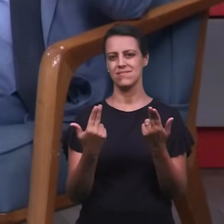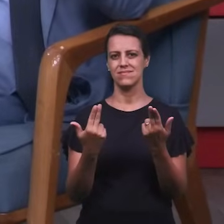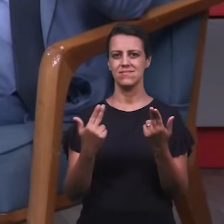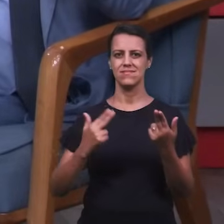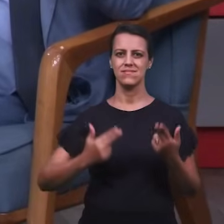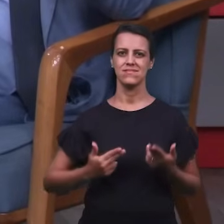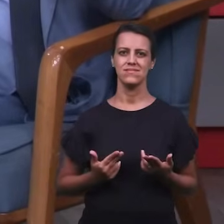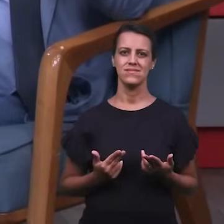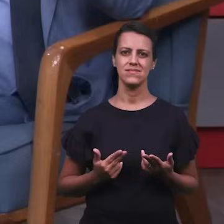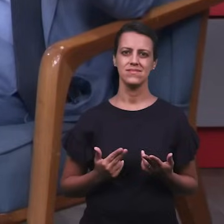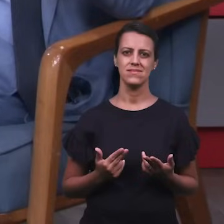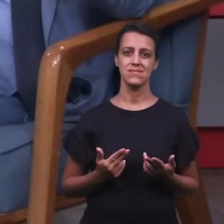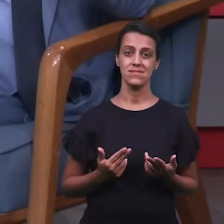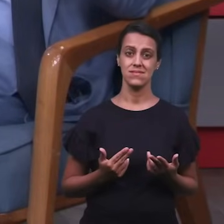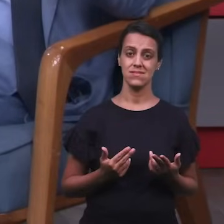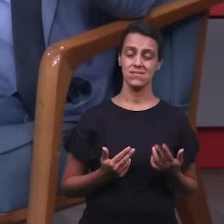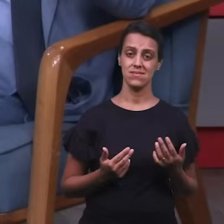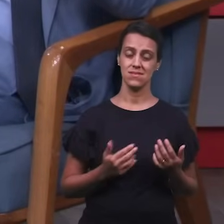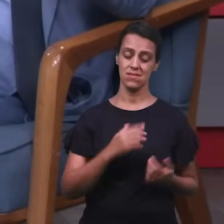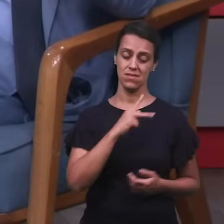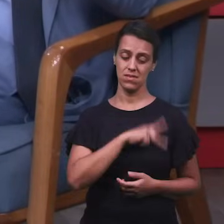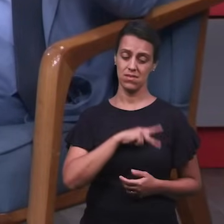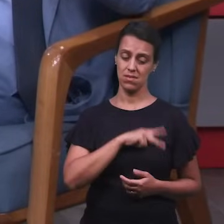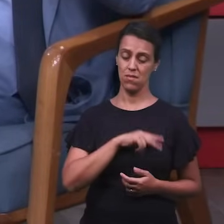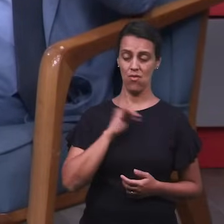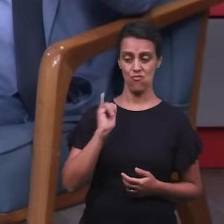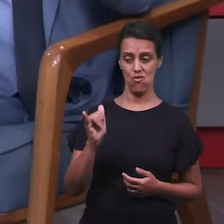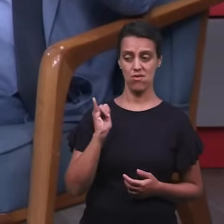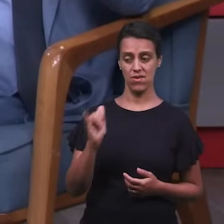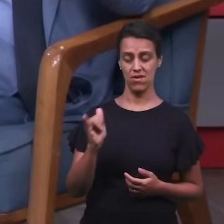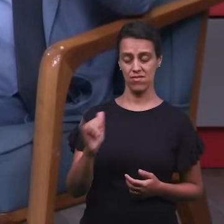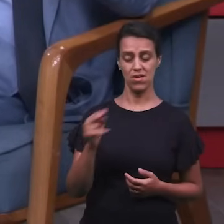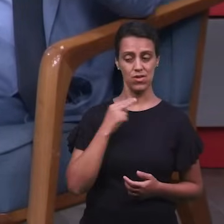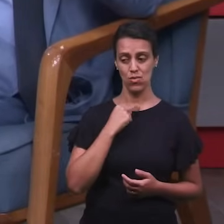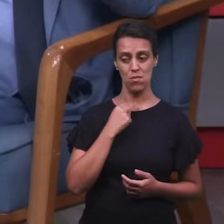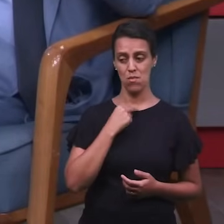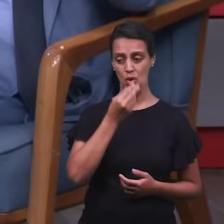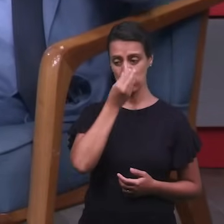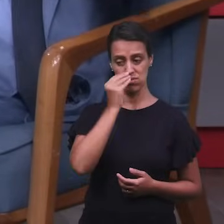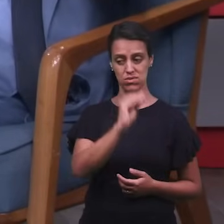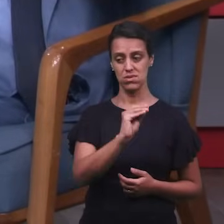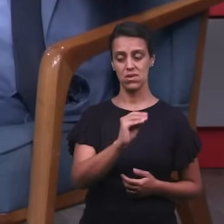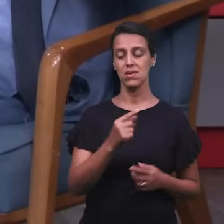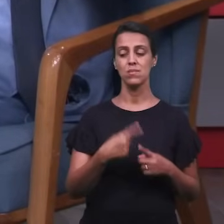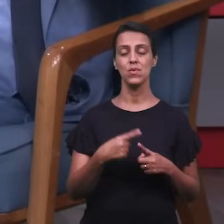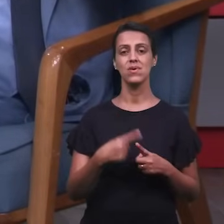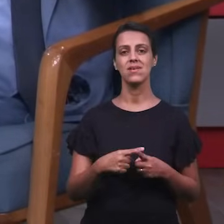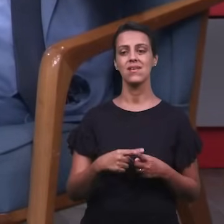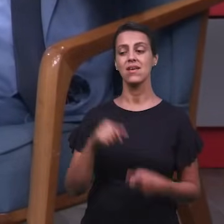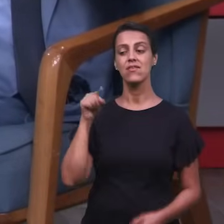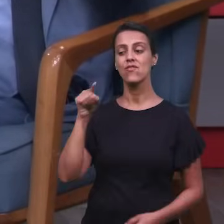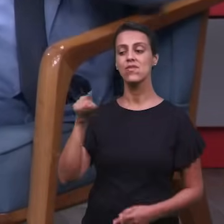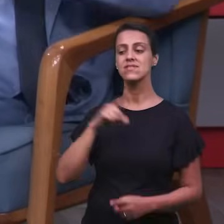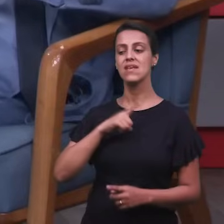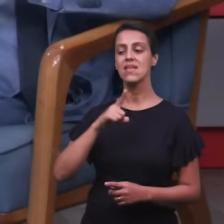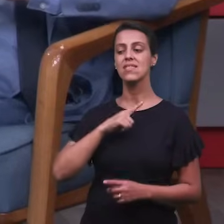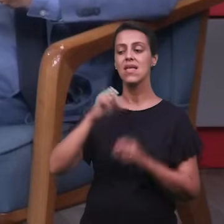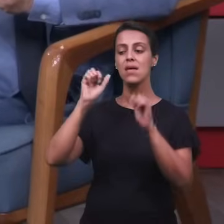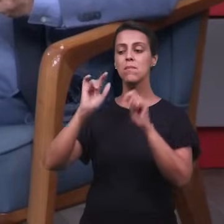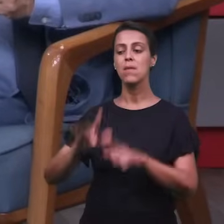quando ele está exortando, você não pode desprezar, porque o ministério que está em